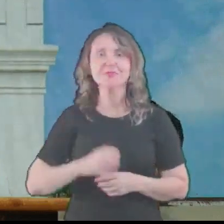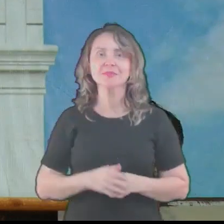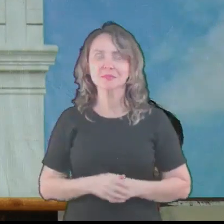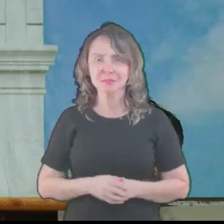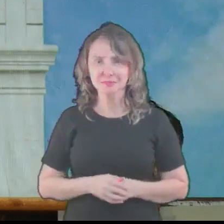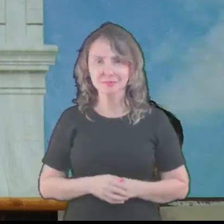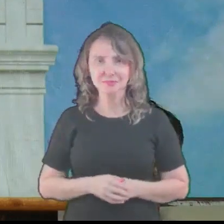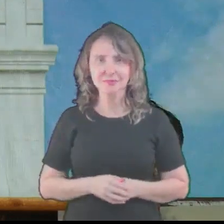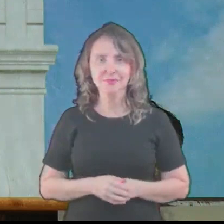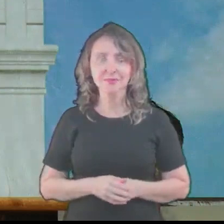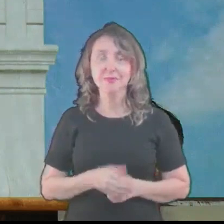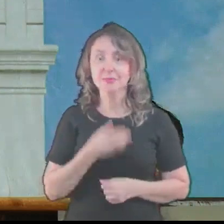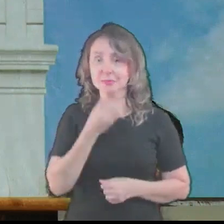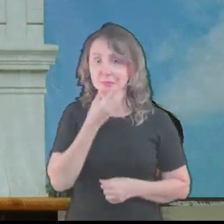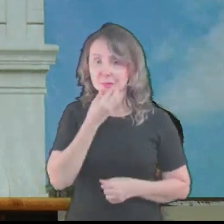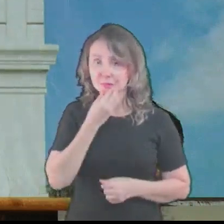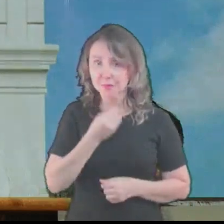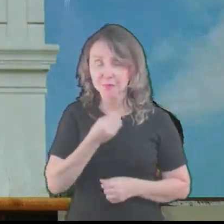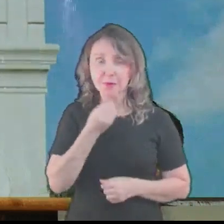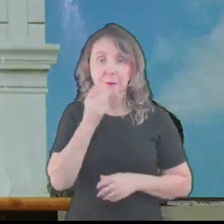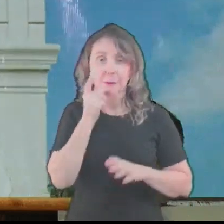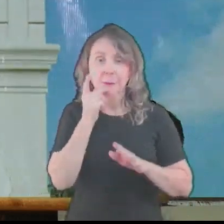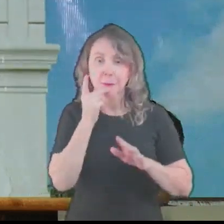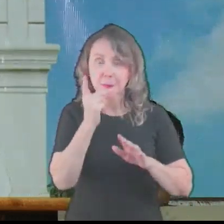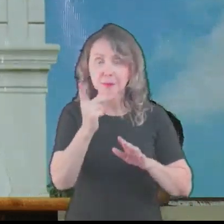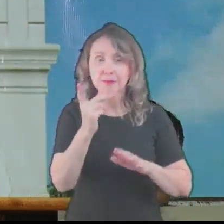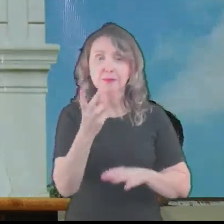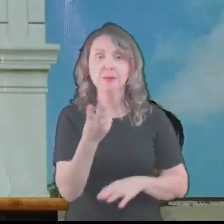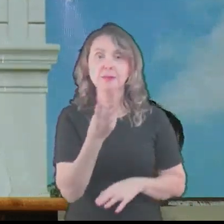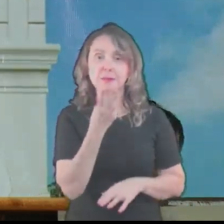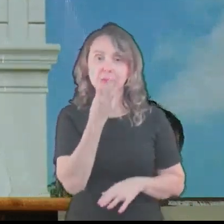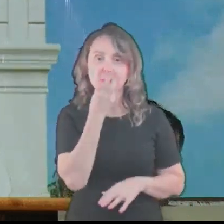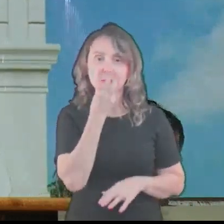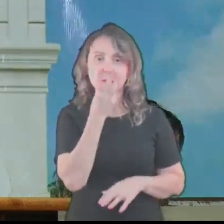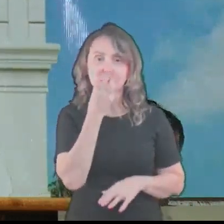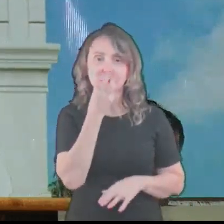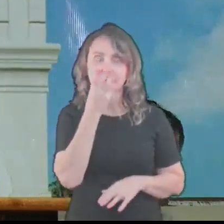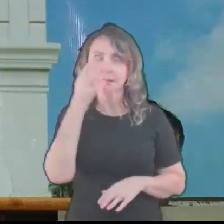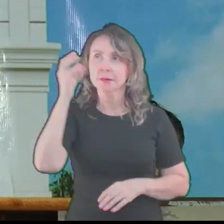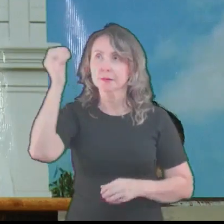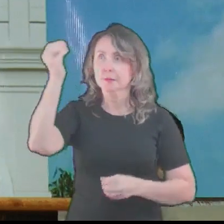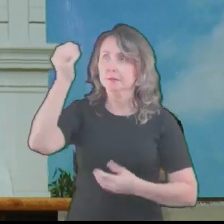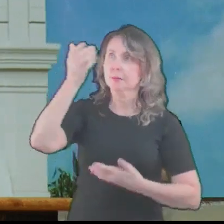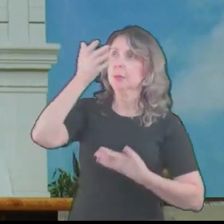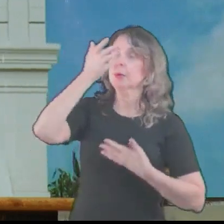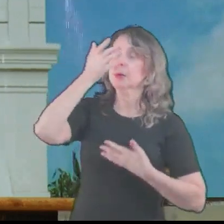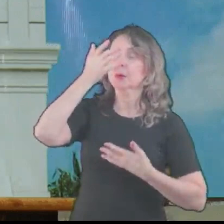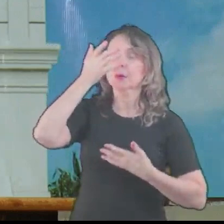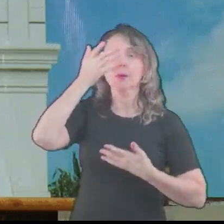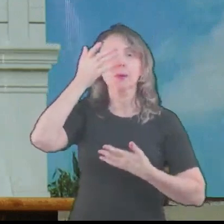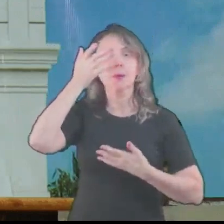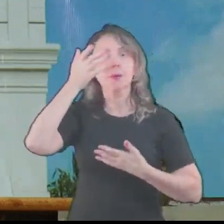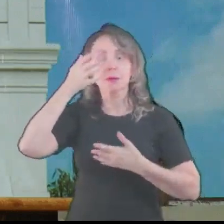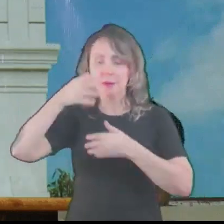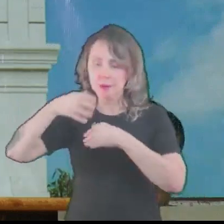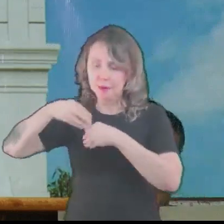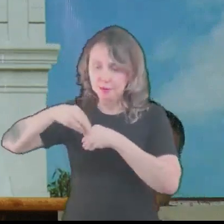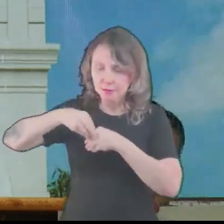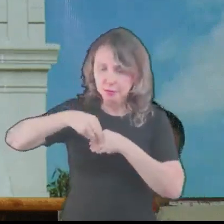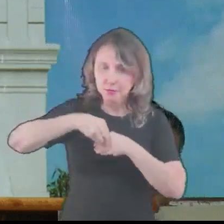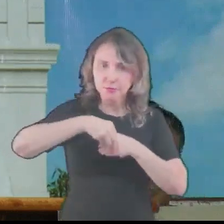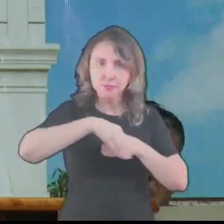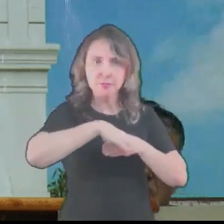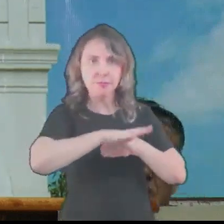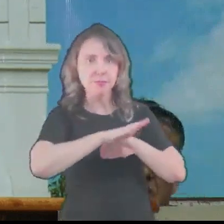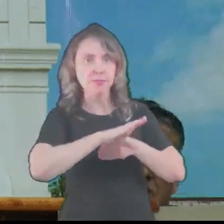Aí Isaías, tomado pelo Espírito profético, ele vai dizer: assim